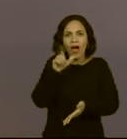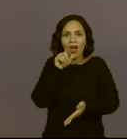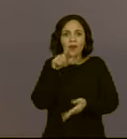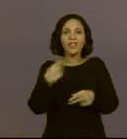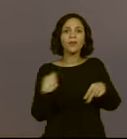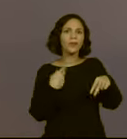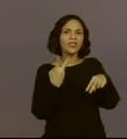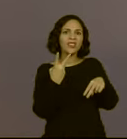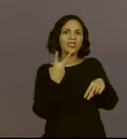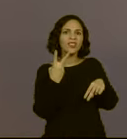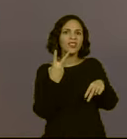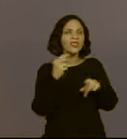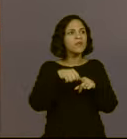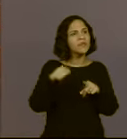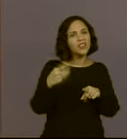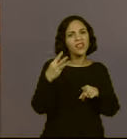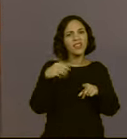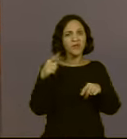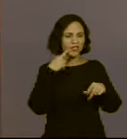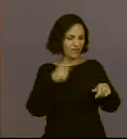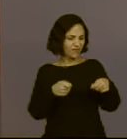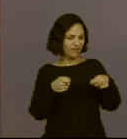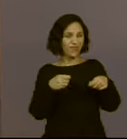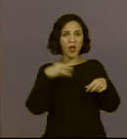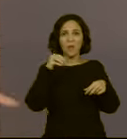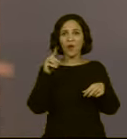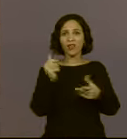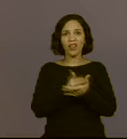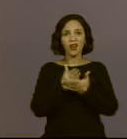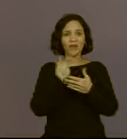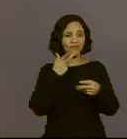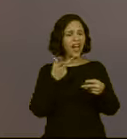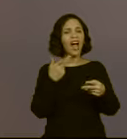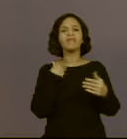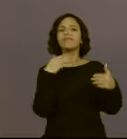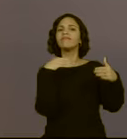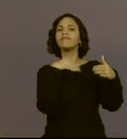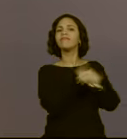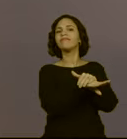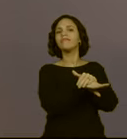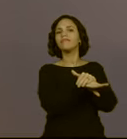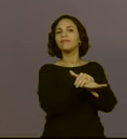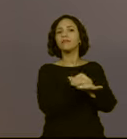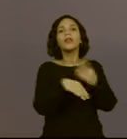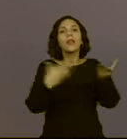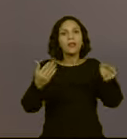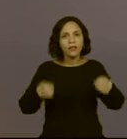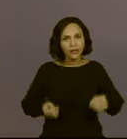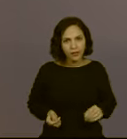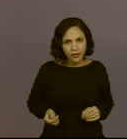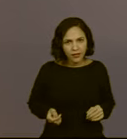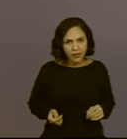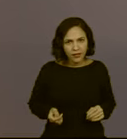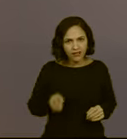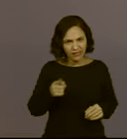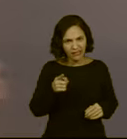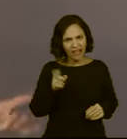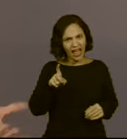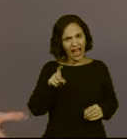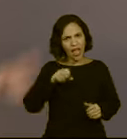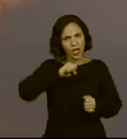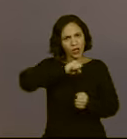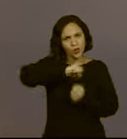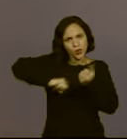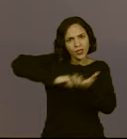depois de dois três meses aquela calça sai da moda e você deixa guardada no armário e aí Hum será que é um consumo